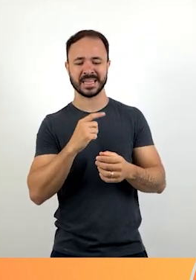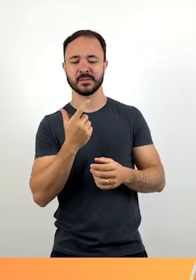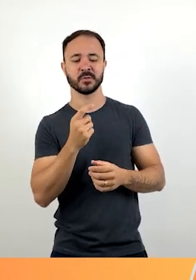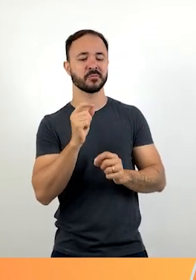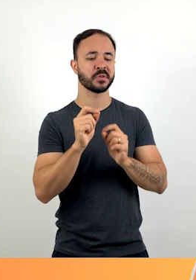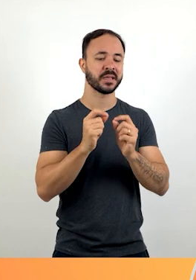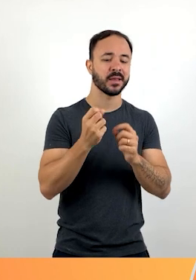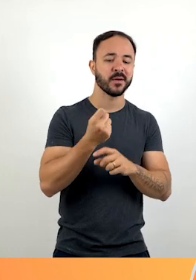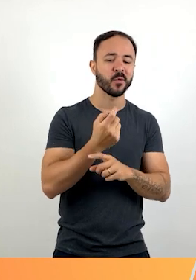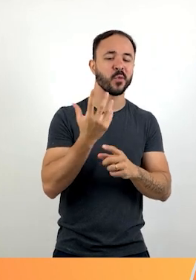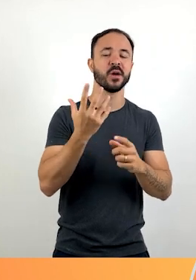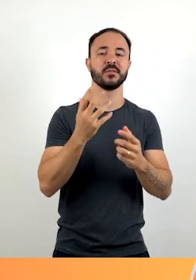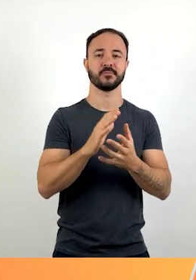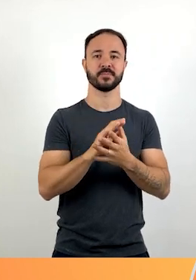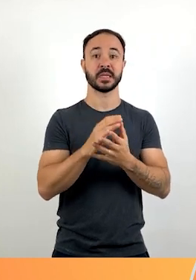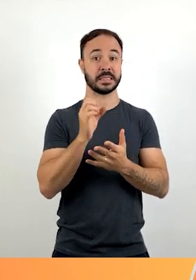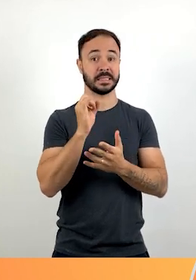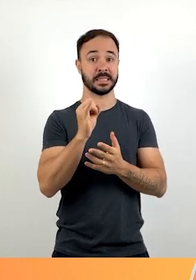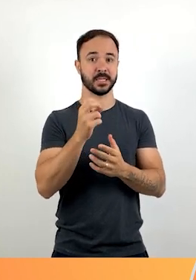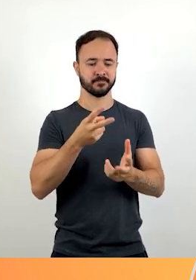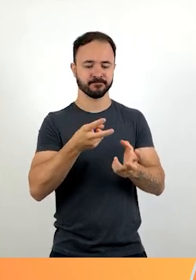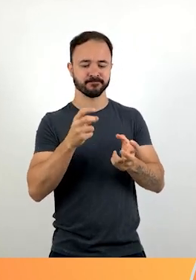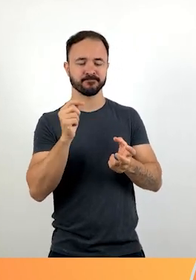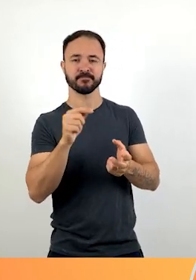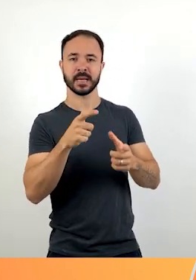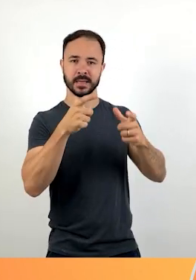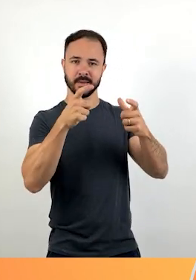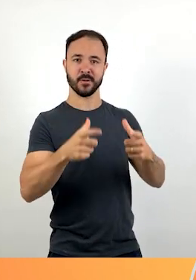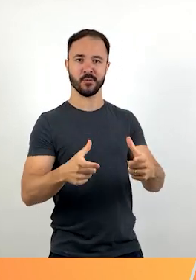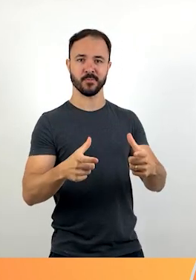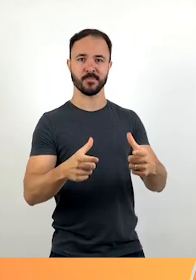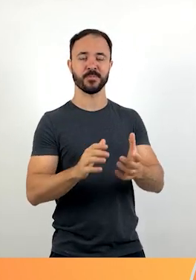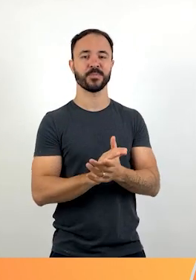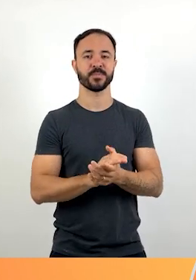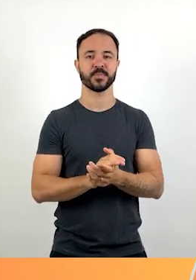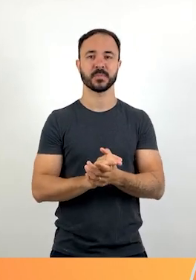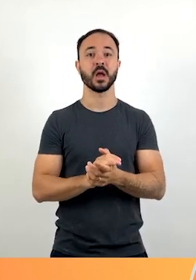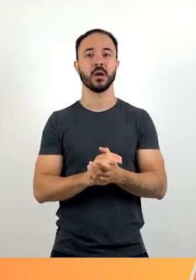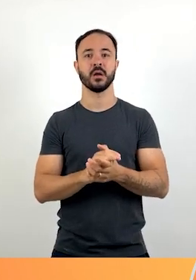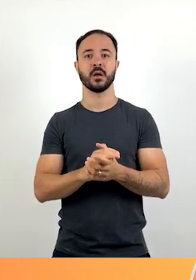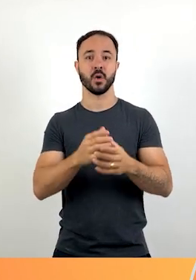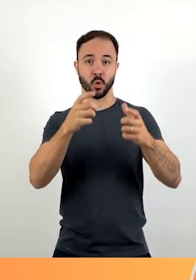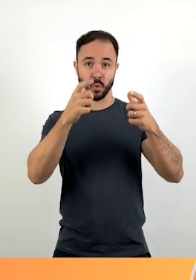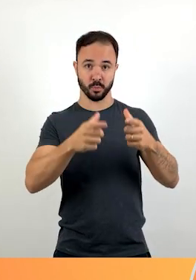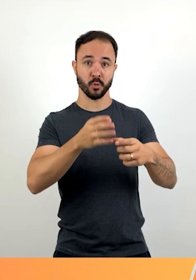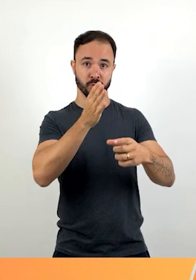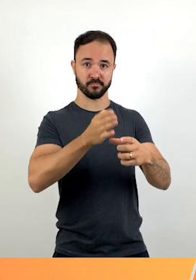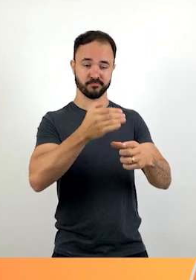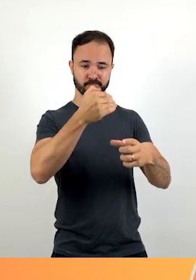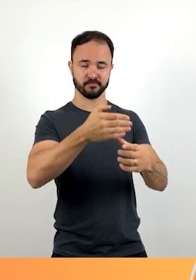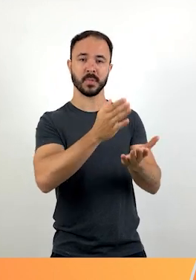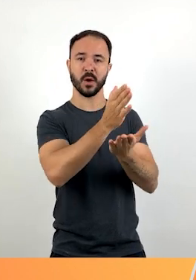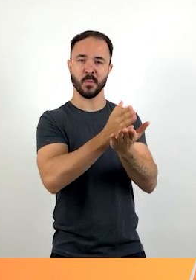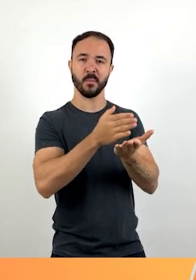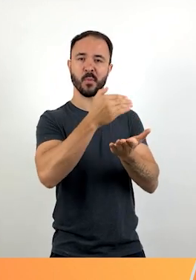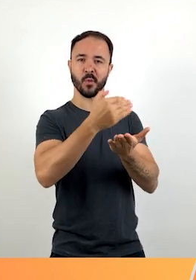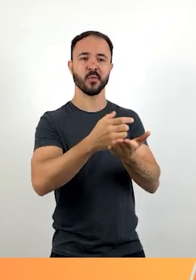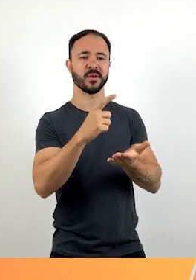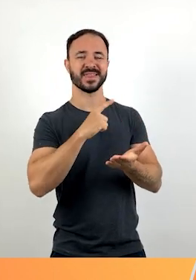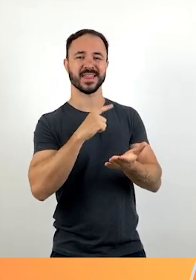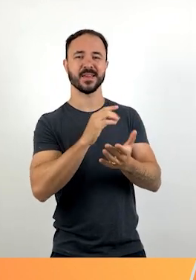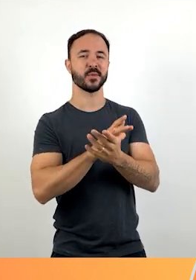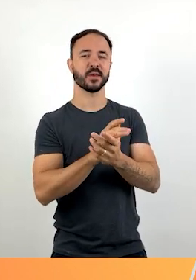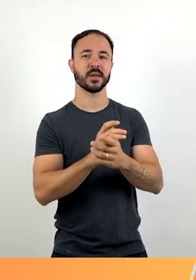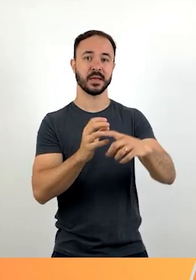bolo, ele vai representar 5 sobre 5, já que ele está trabalhando aqui com a divisão por